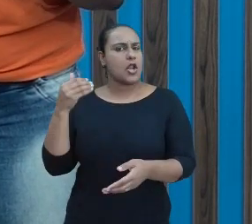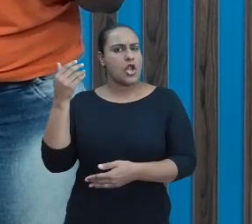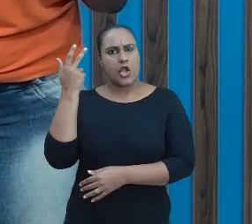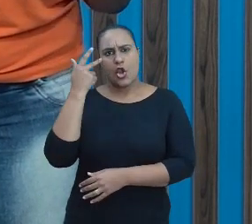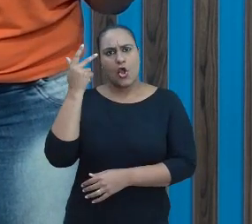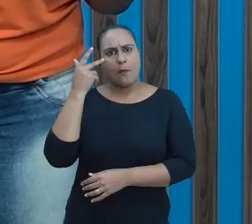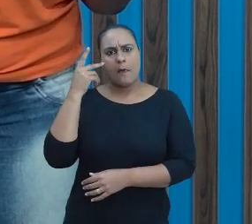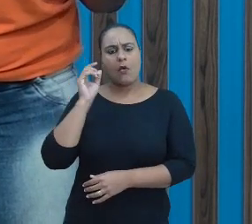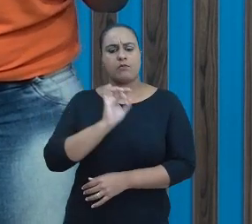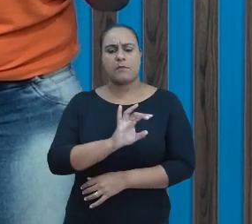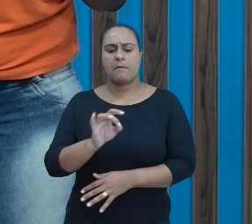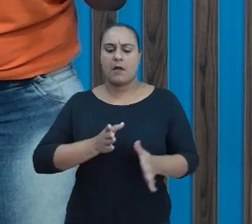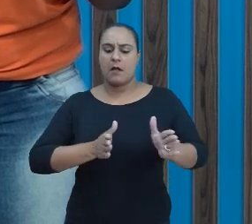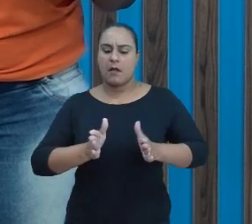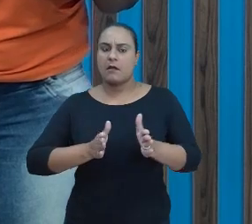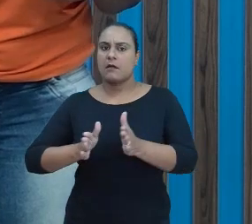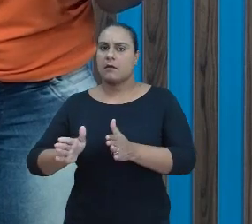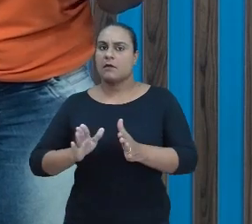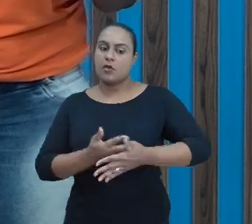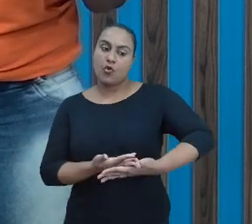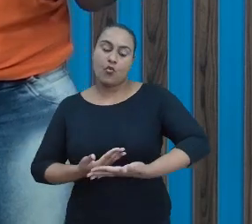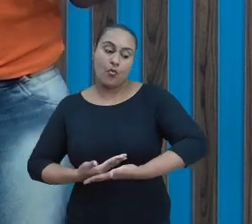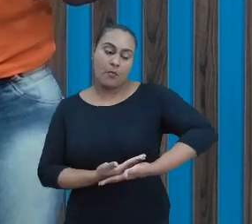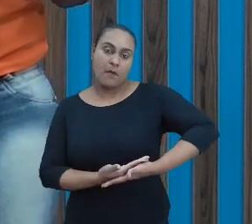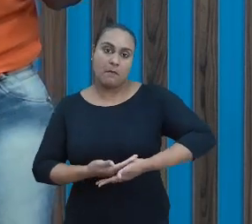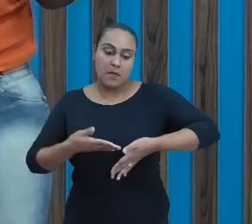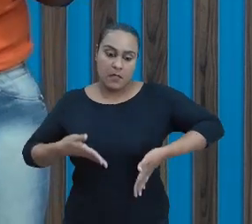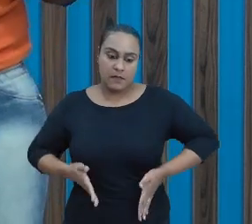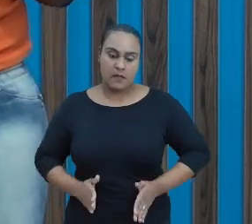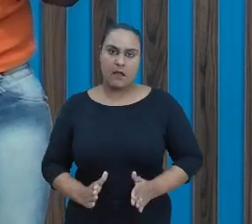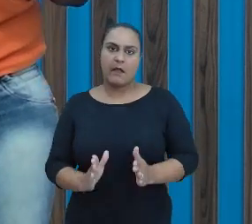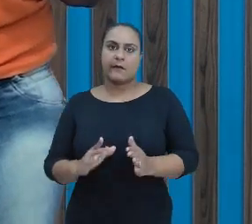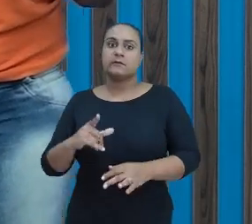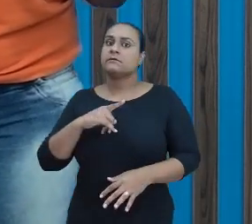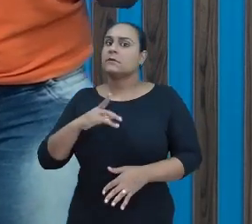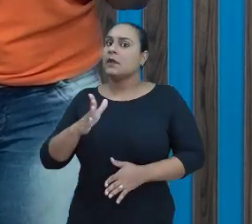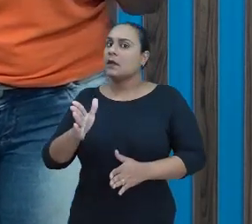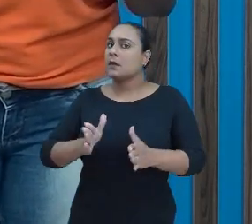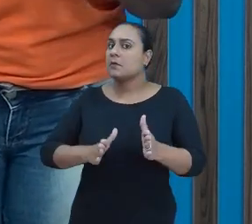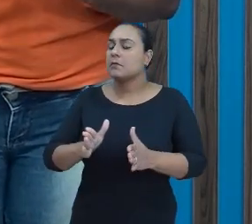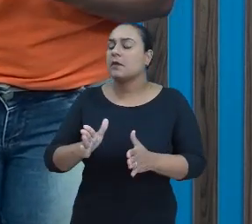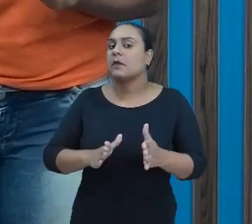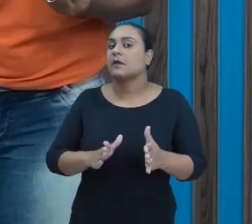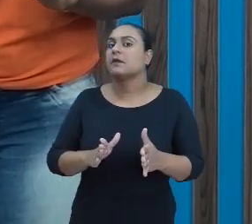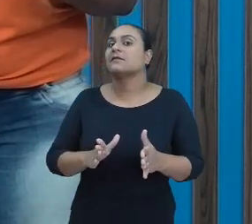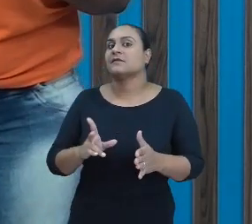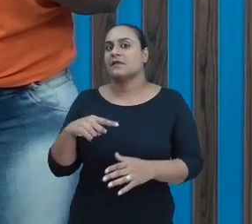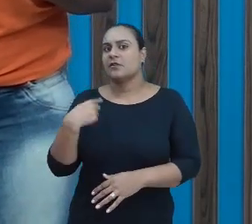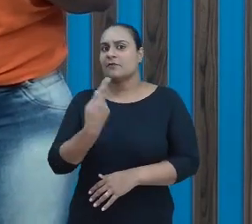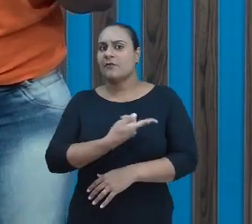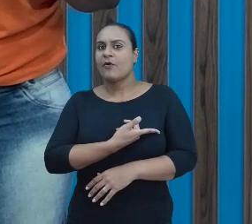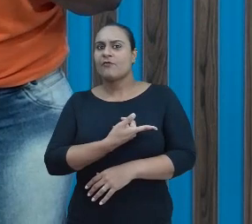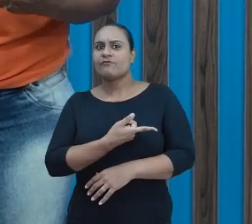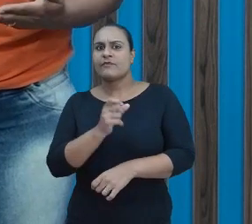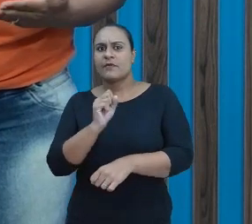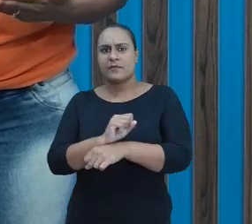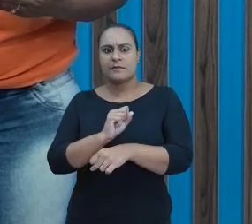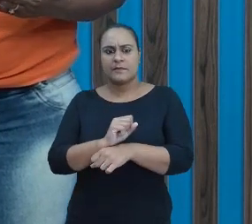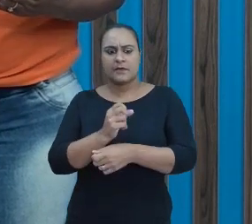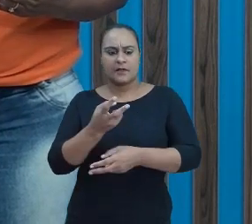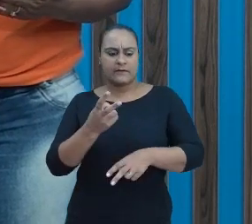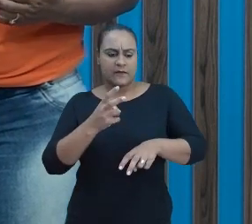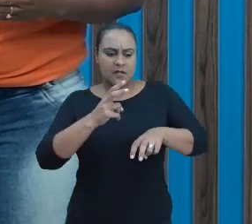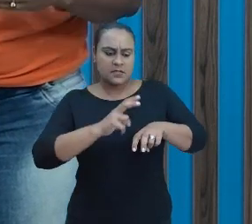de cada fase. Então, o bebê ele nasce, ele tem um período que nós esperamos que ele vá